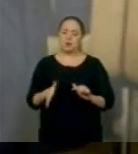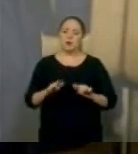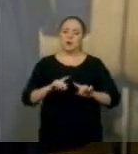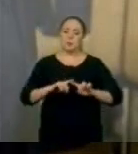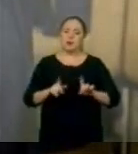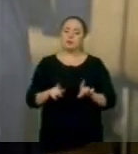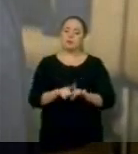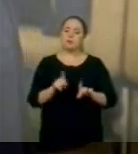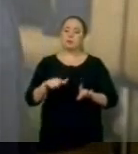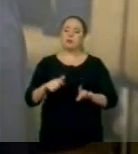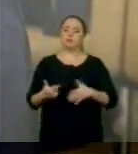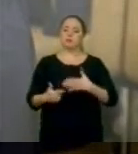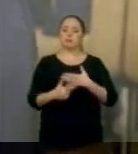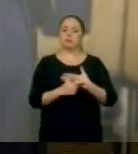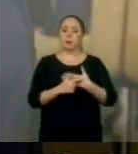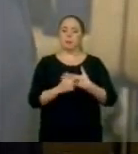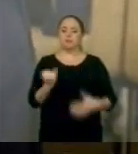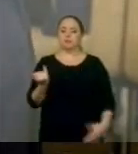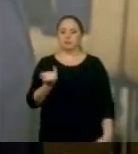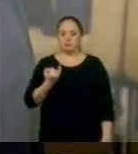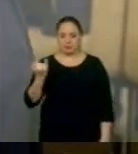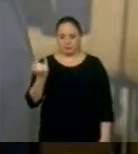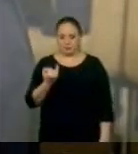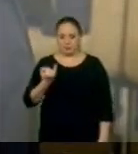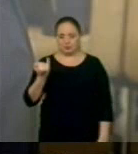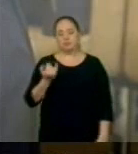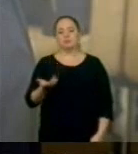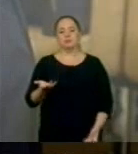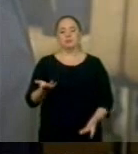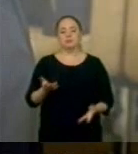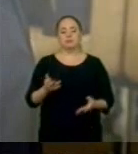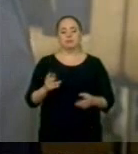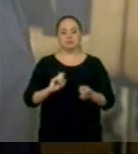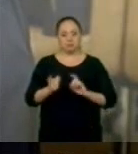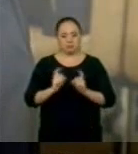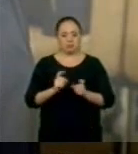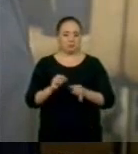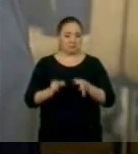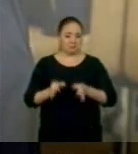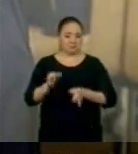uma função essencial à administração da justiça.